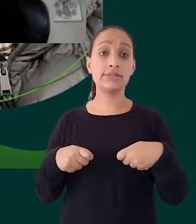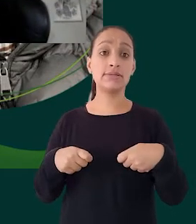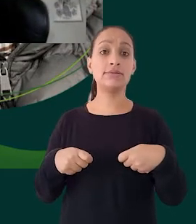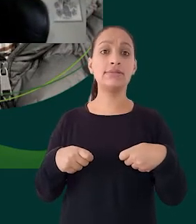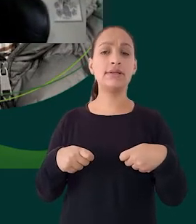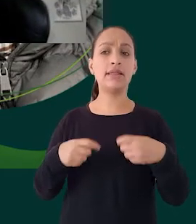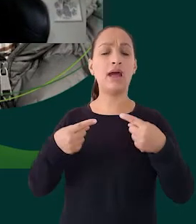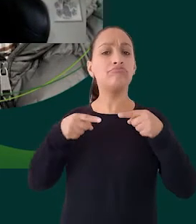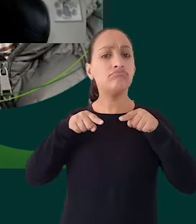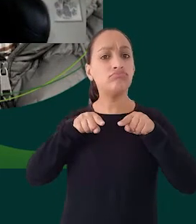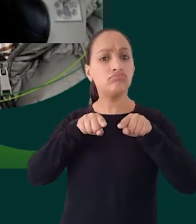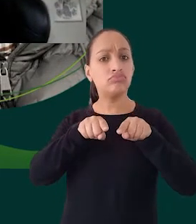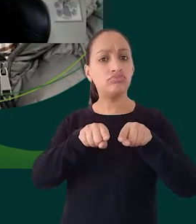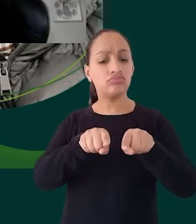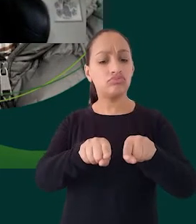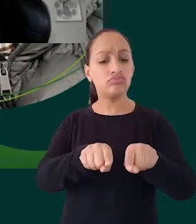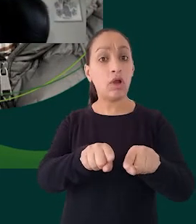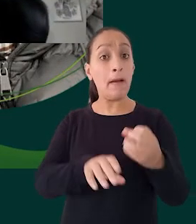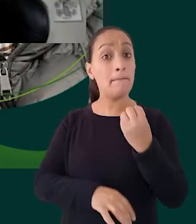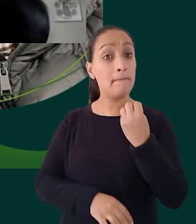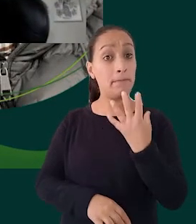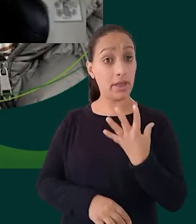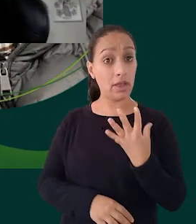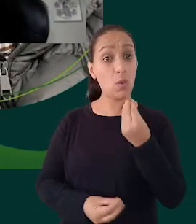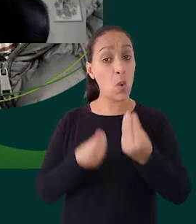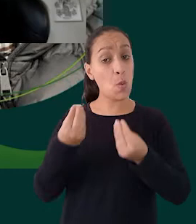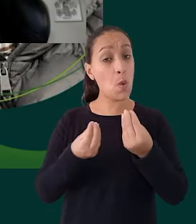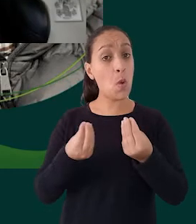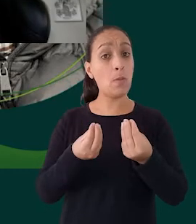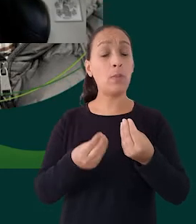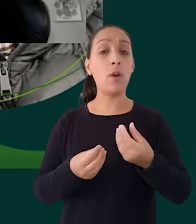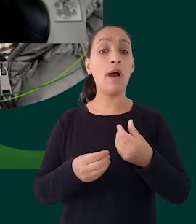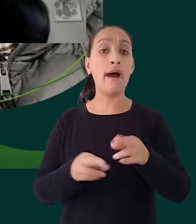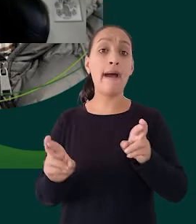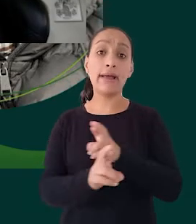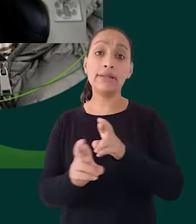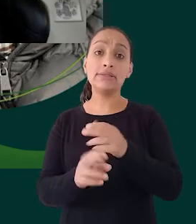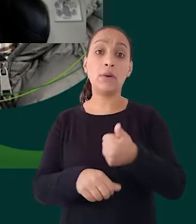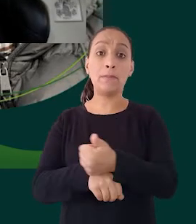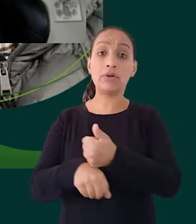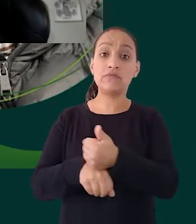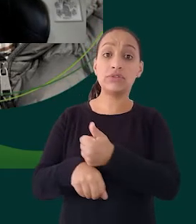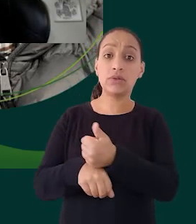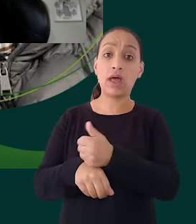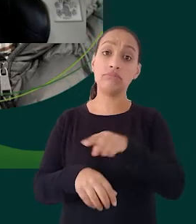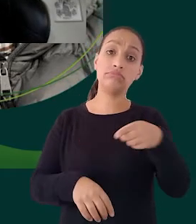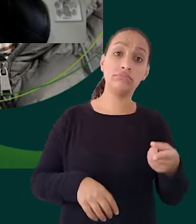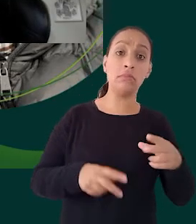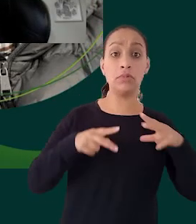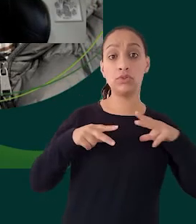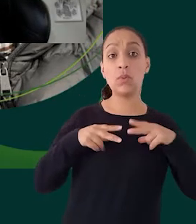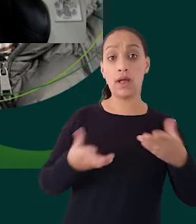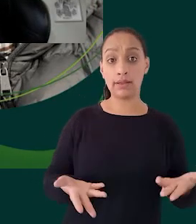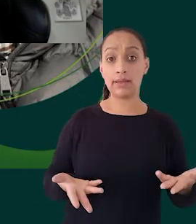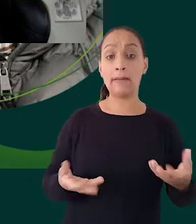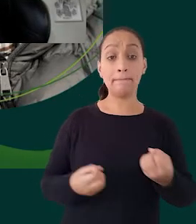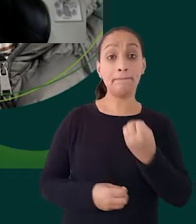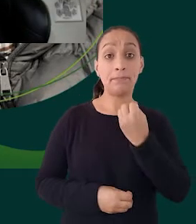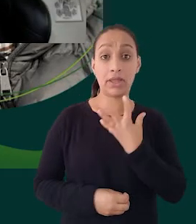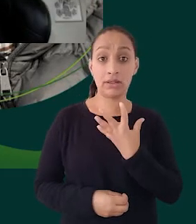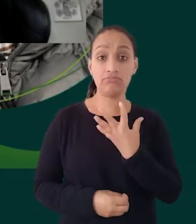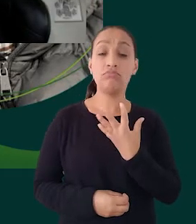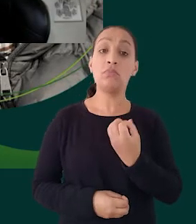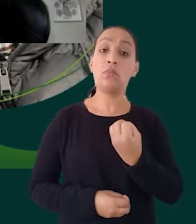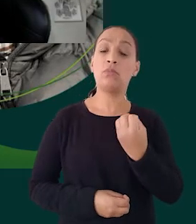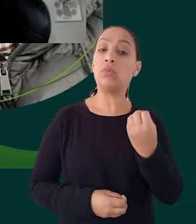andar, né, tão bem quanto as relações profissionais, né, as relações pessoais. E que bom que a gente consegue